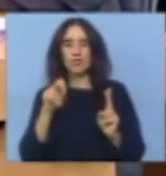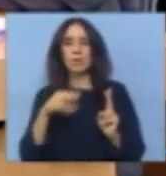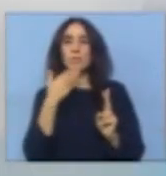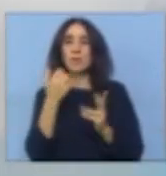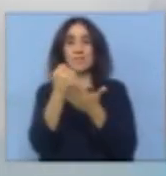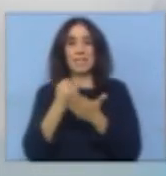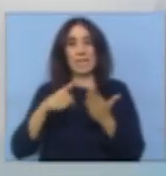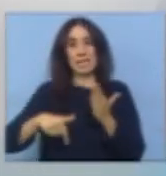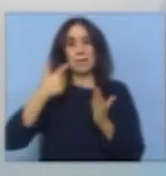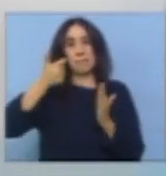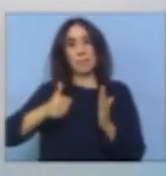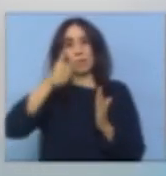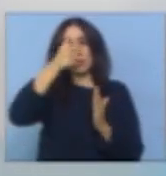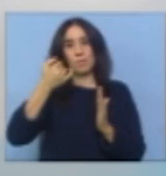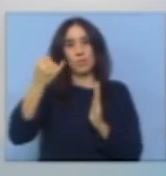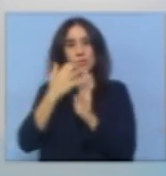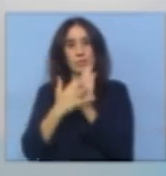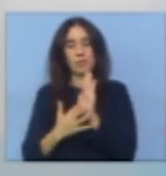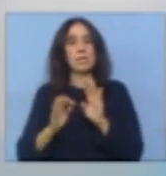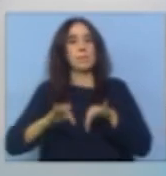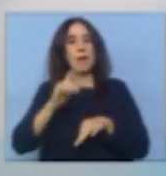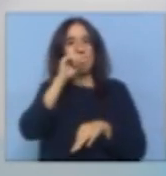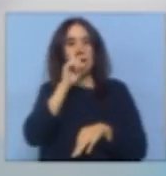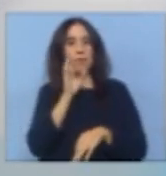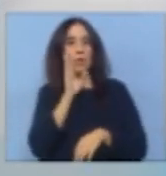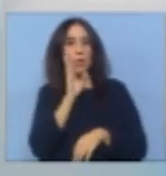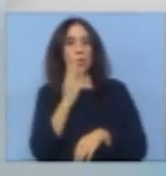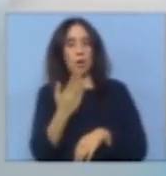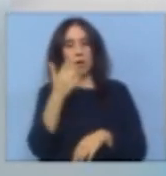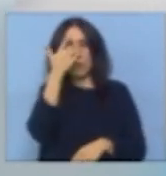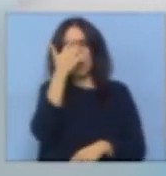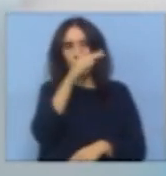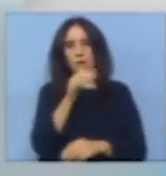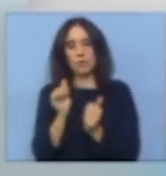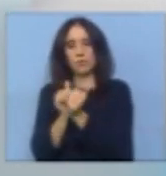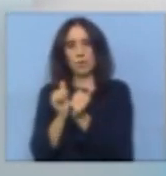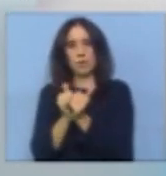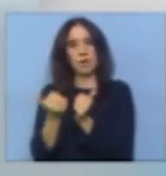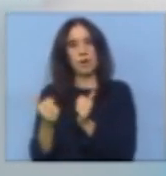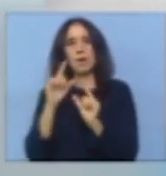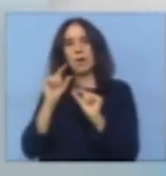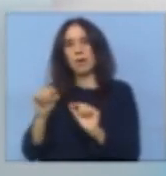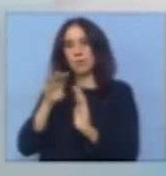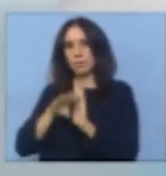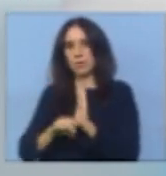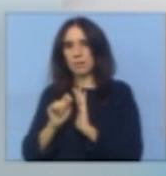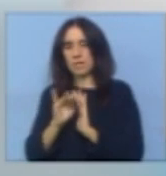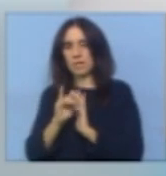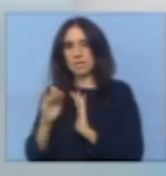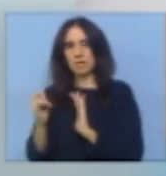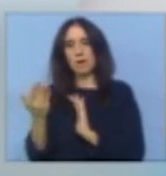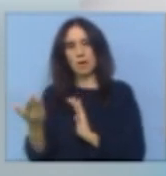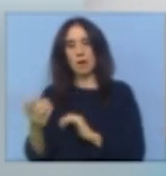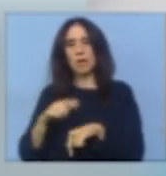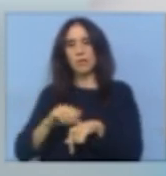esta análise à liturgia do próximo domingo. A terminar, recordo que mais logo pode ainda acompanhar a edição rádio do programa Eclésia.